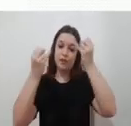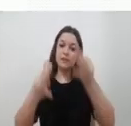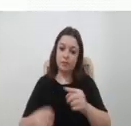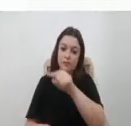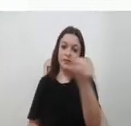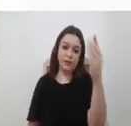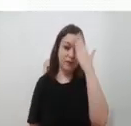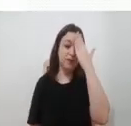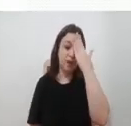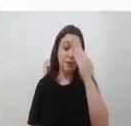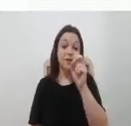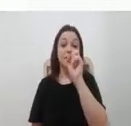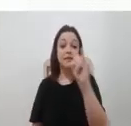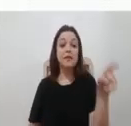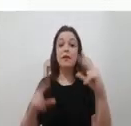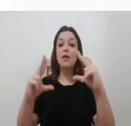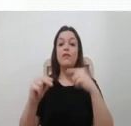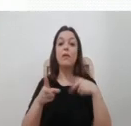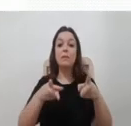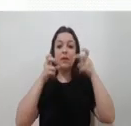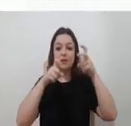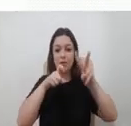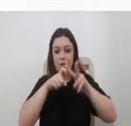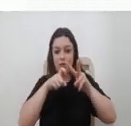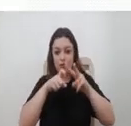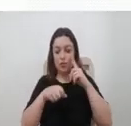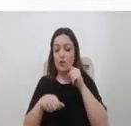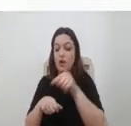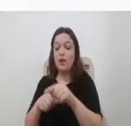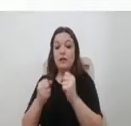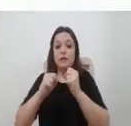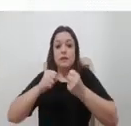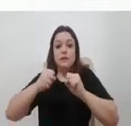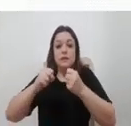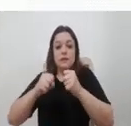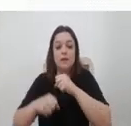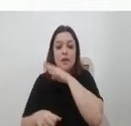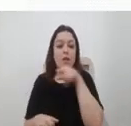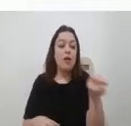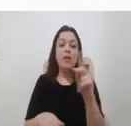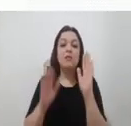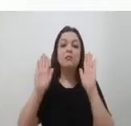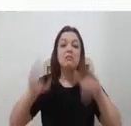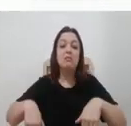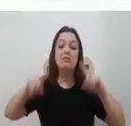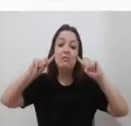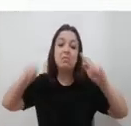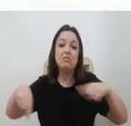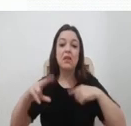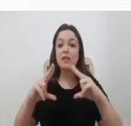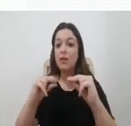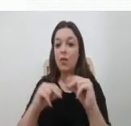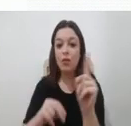indicadores. Então, por exemplo, se o tutor não conversa com o animal ou tenta acalmá-lo durante o